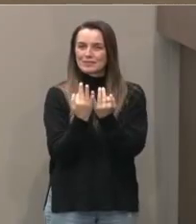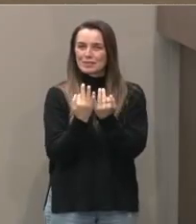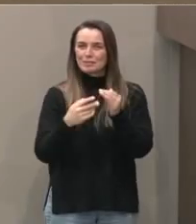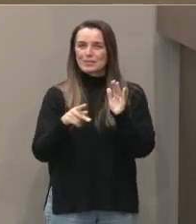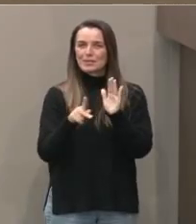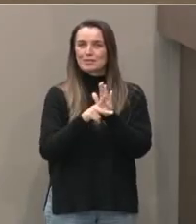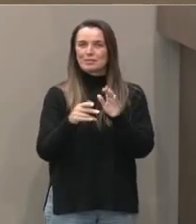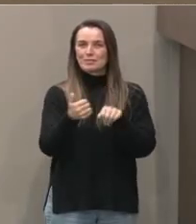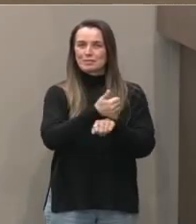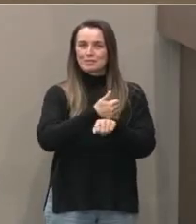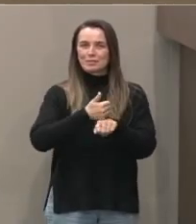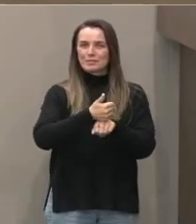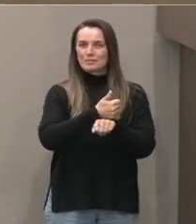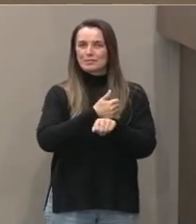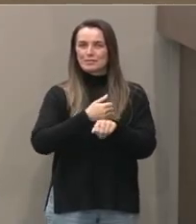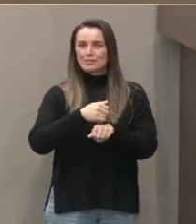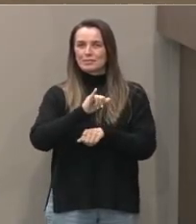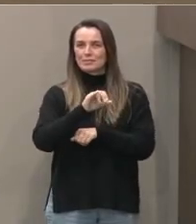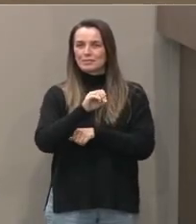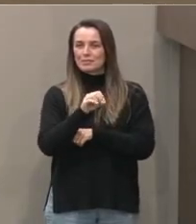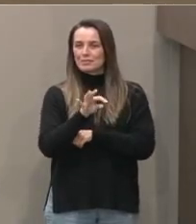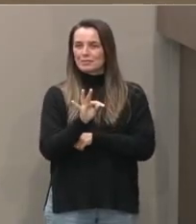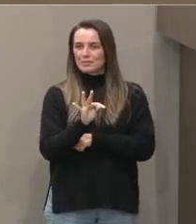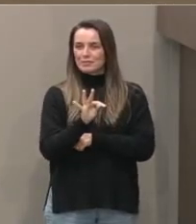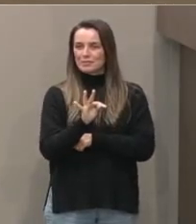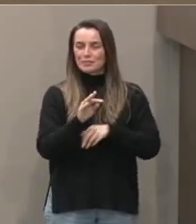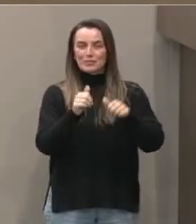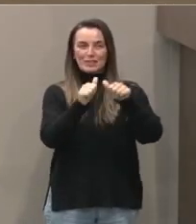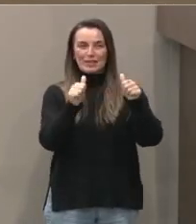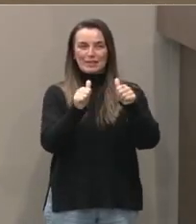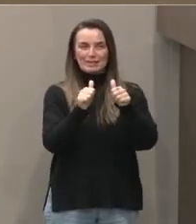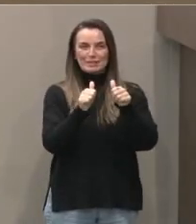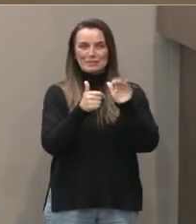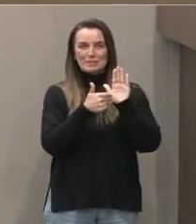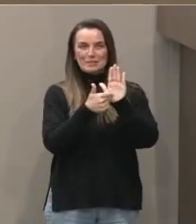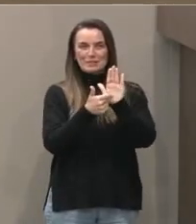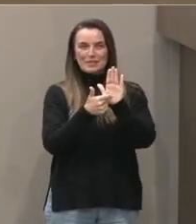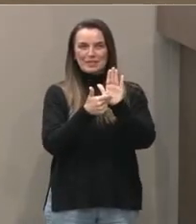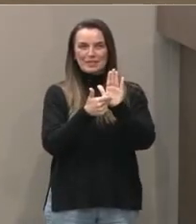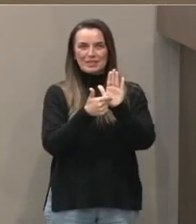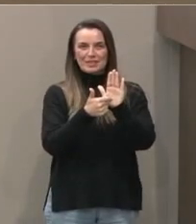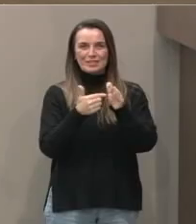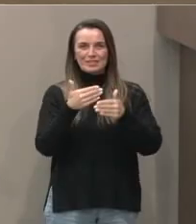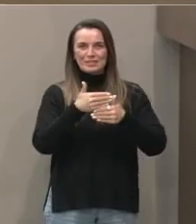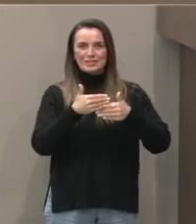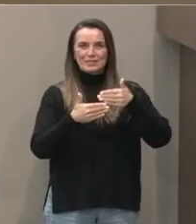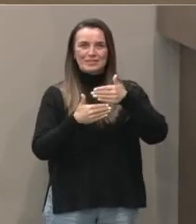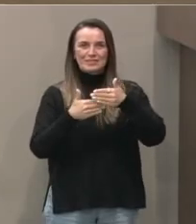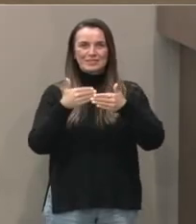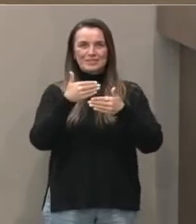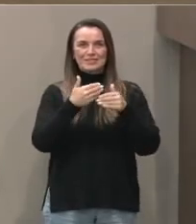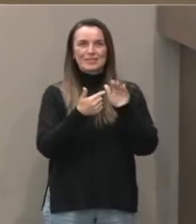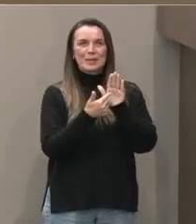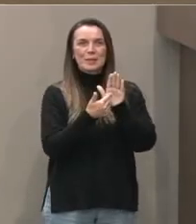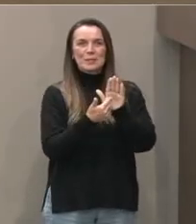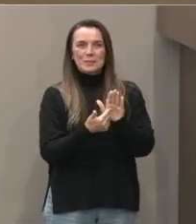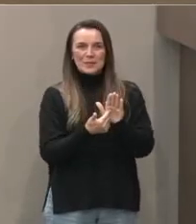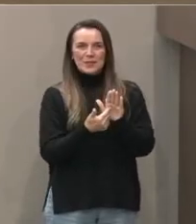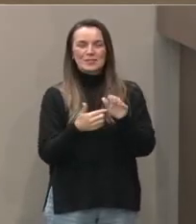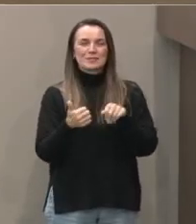profissionais do IOT. Essas imagens que estão passando no nosso telão retratam